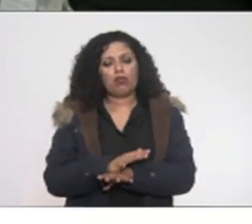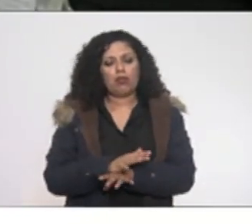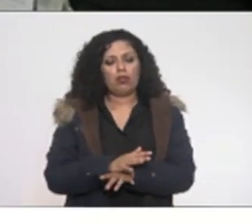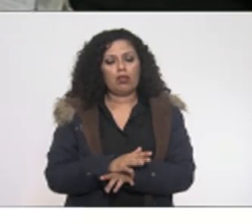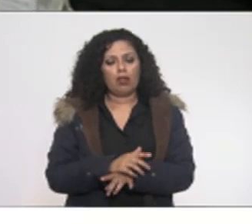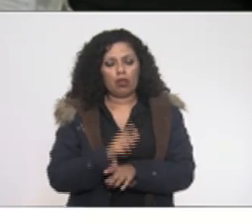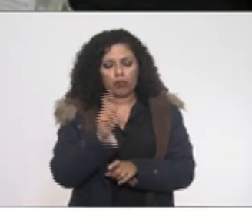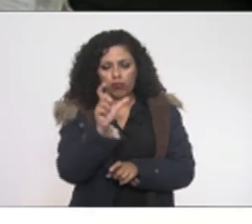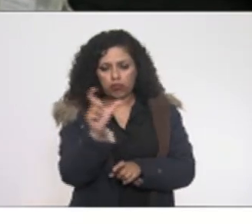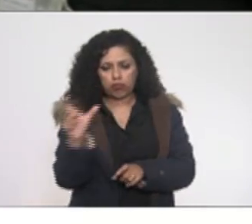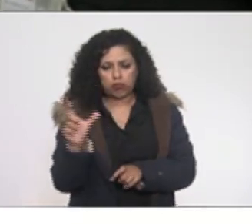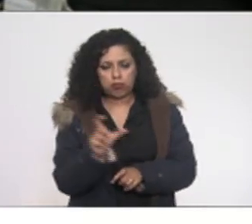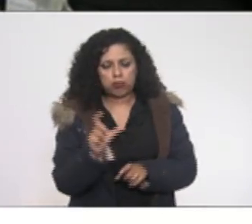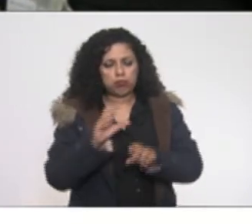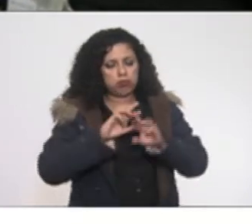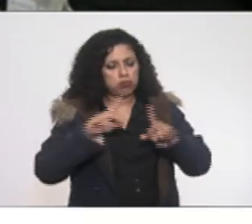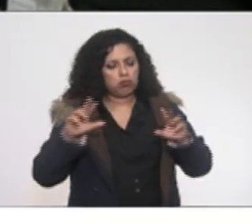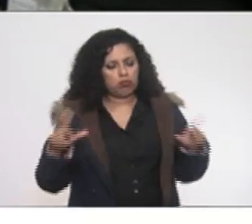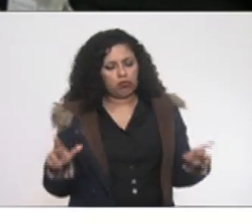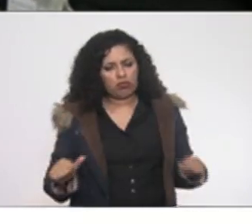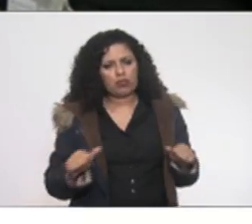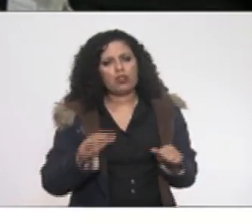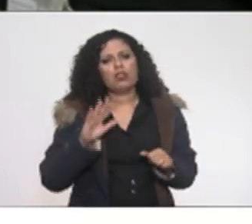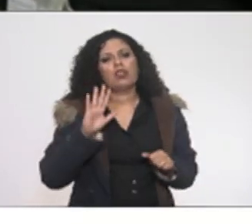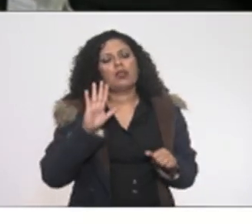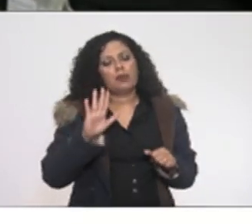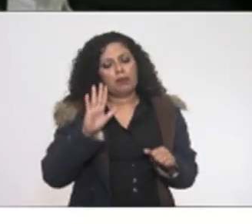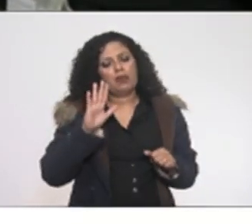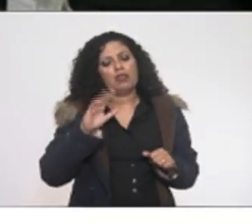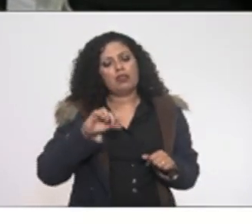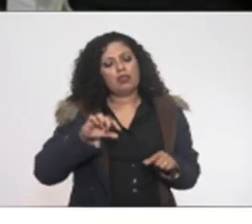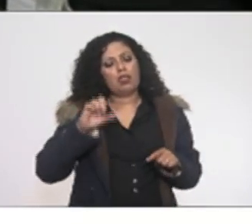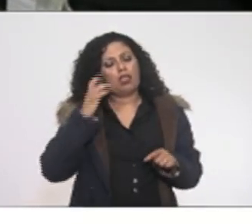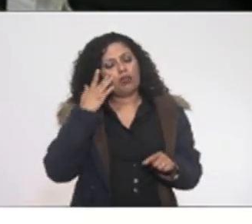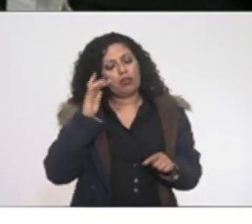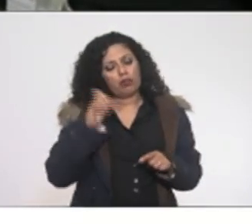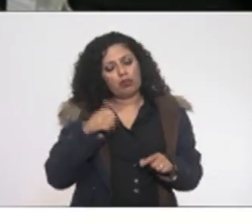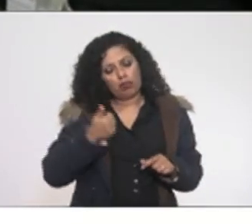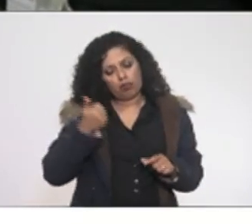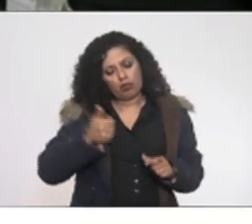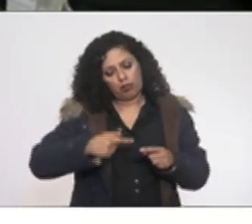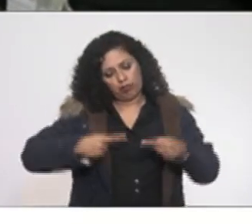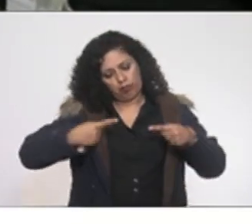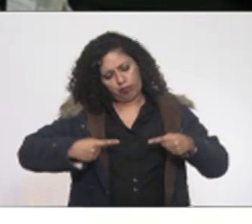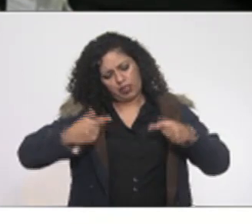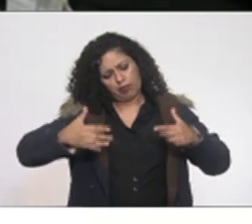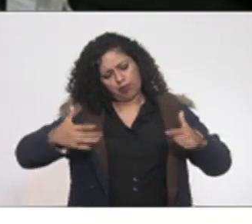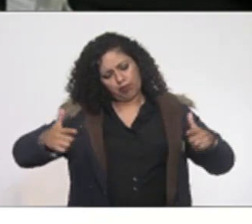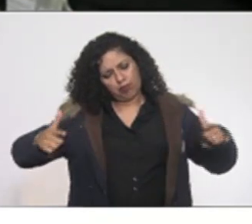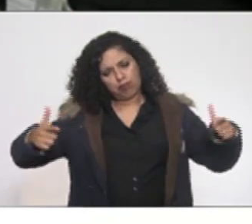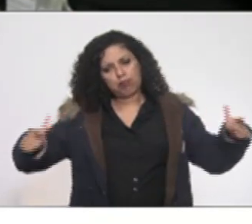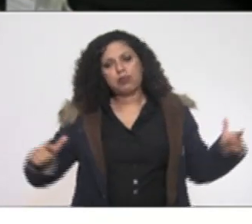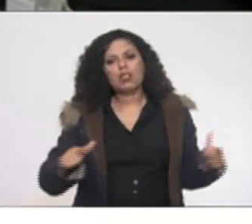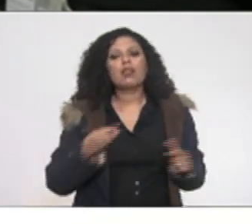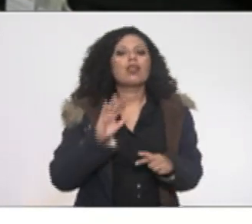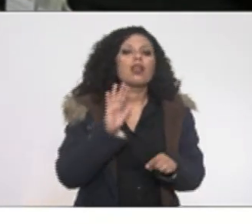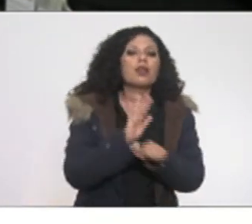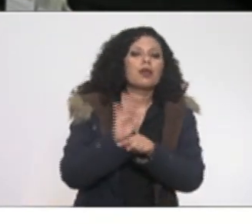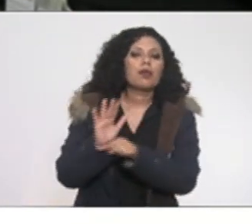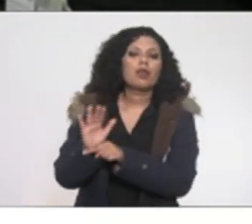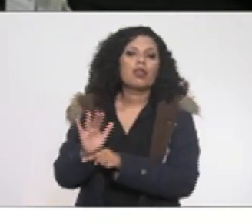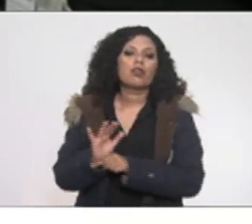GLP. A gente sabe que tem um fator social, mas a gente talvez se usar outro mecanismo para dar